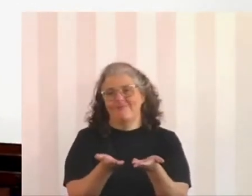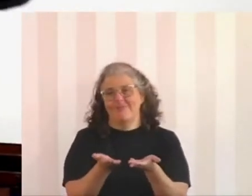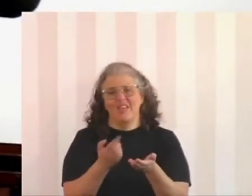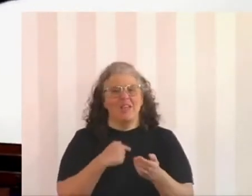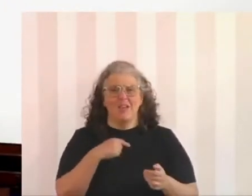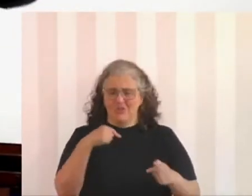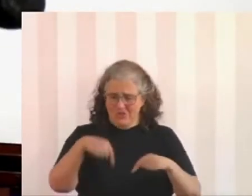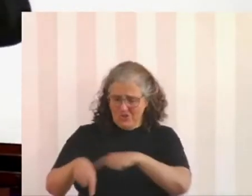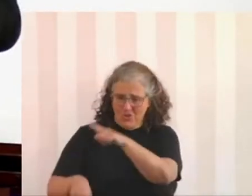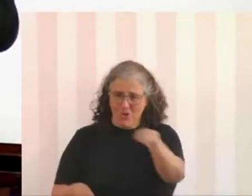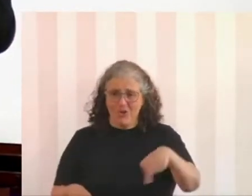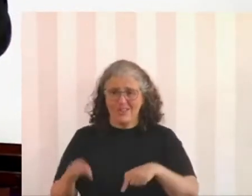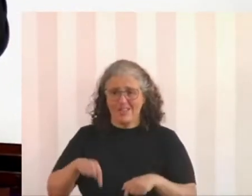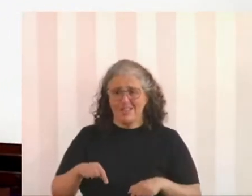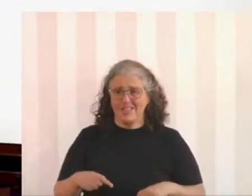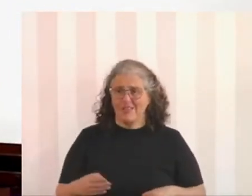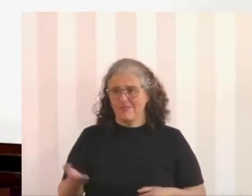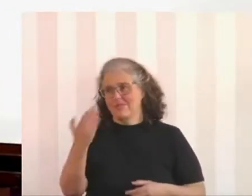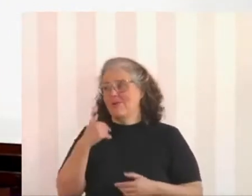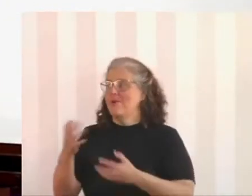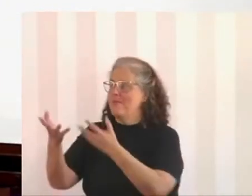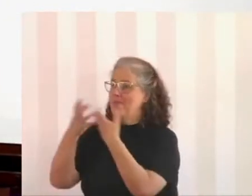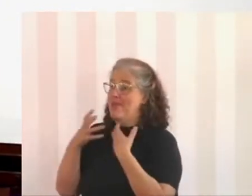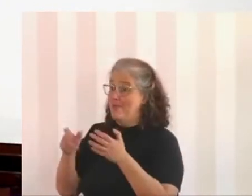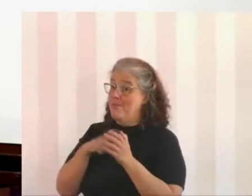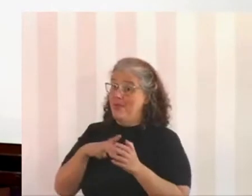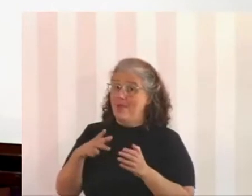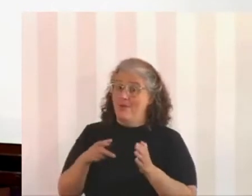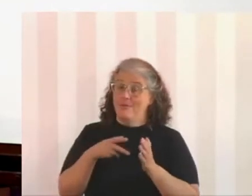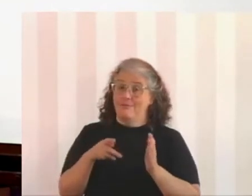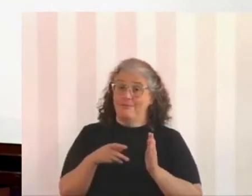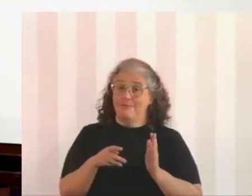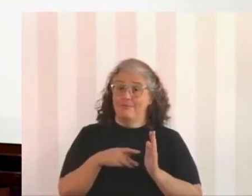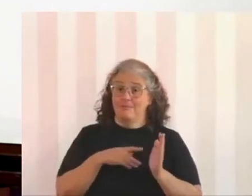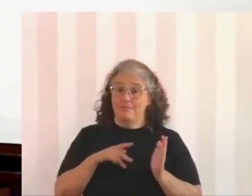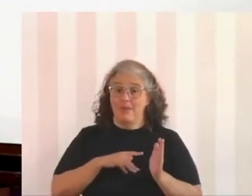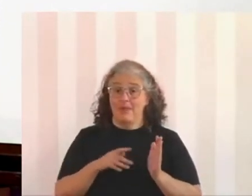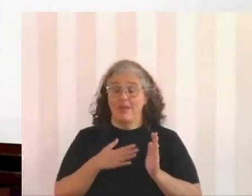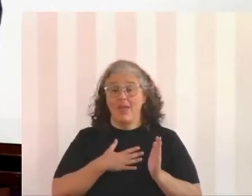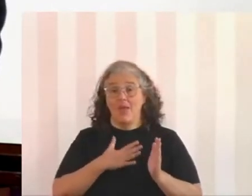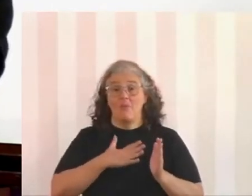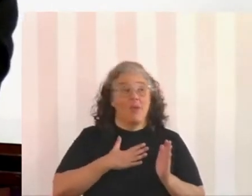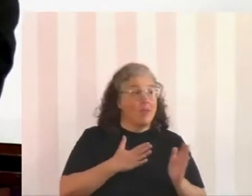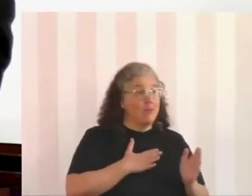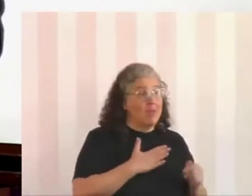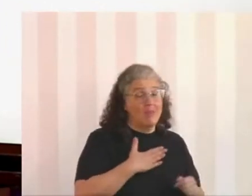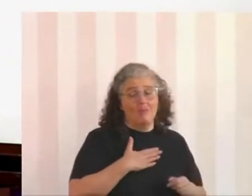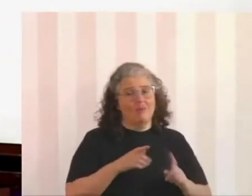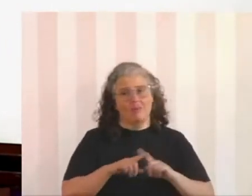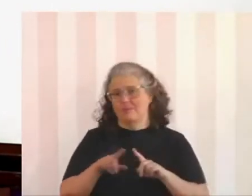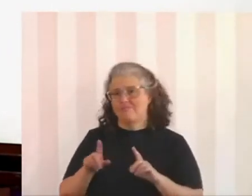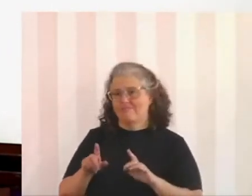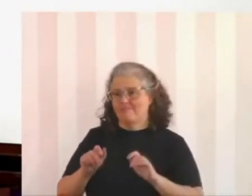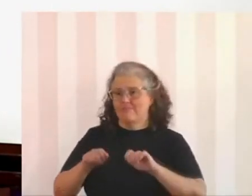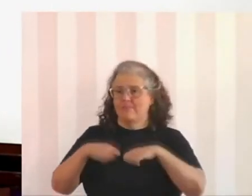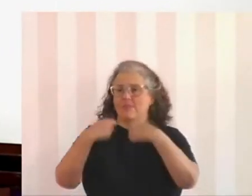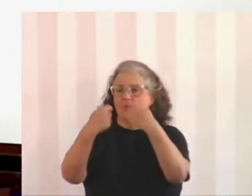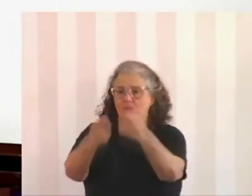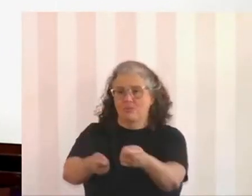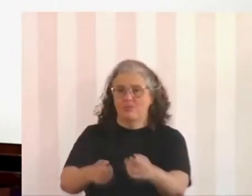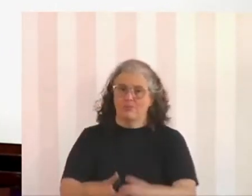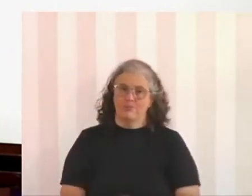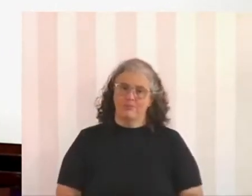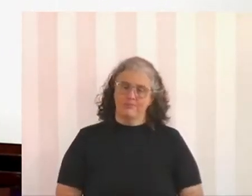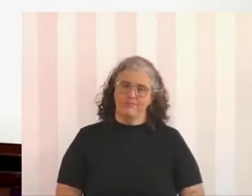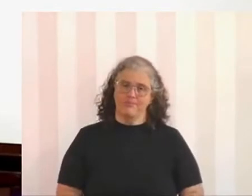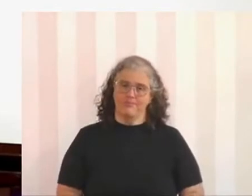mim, venha a mim, venha a mim, mas vamos juntos, porque nós temos algo em comum, e o que é em comum